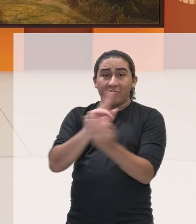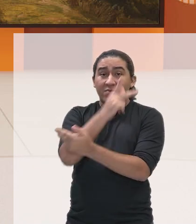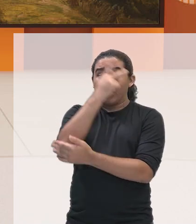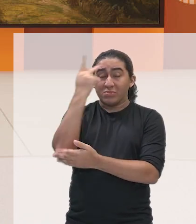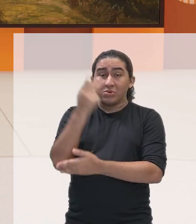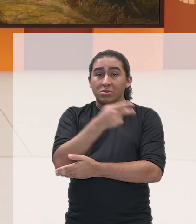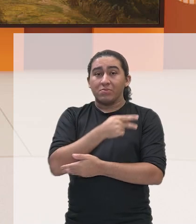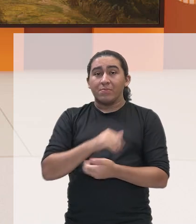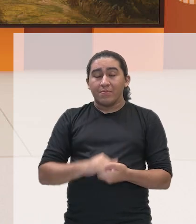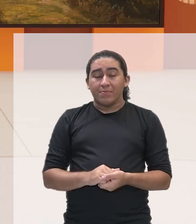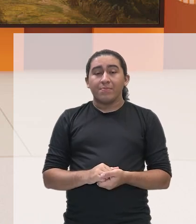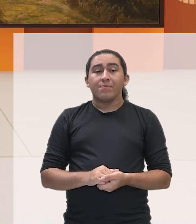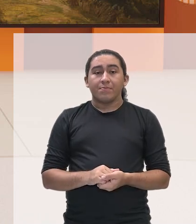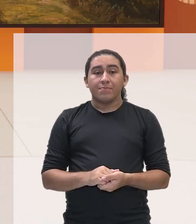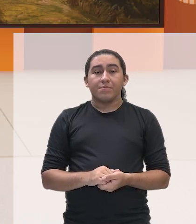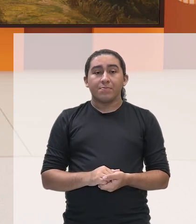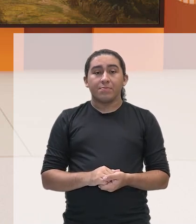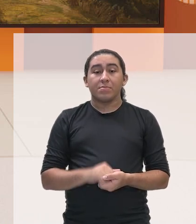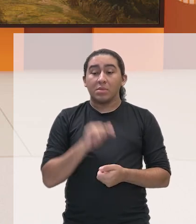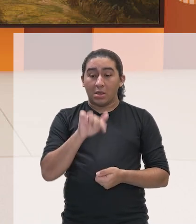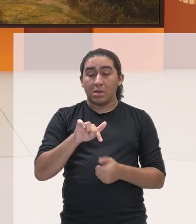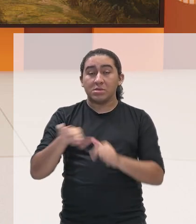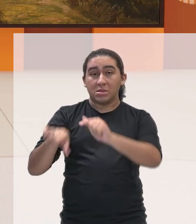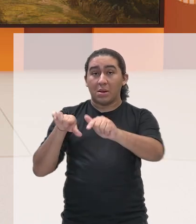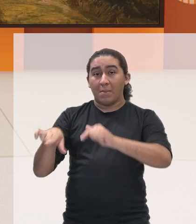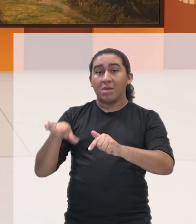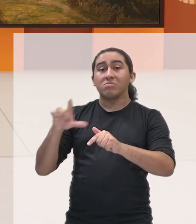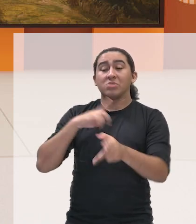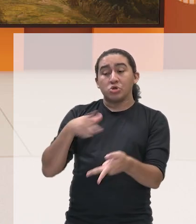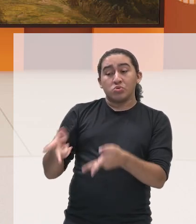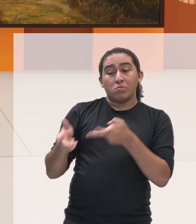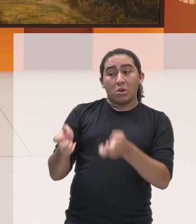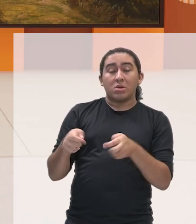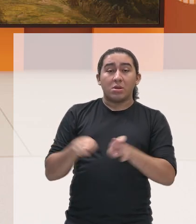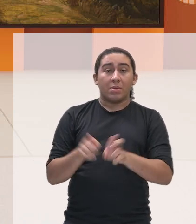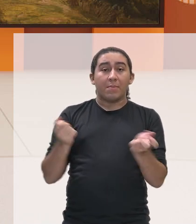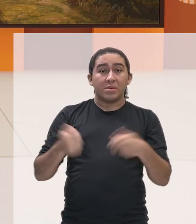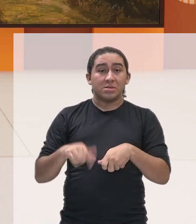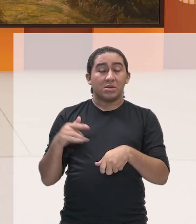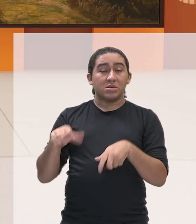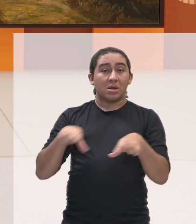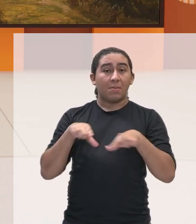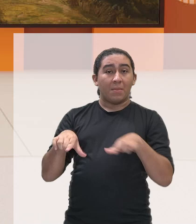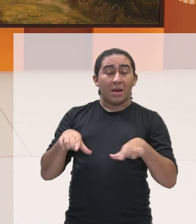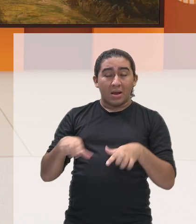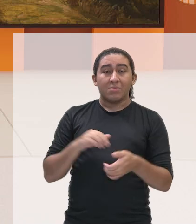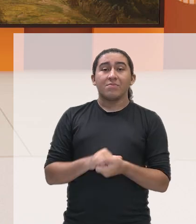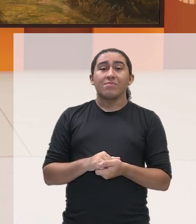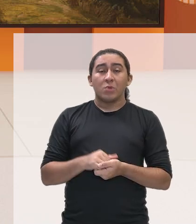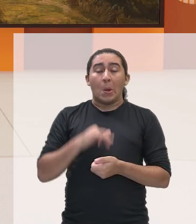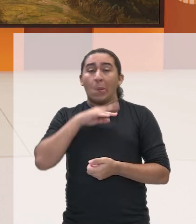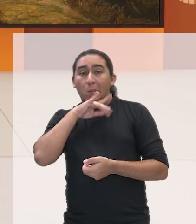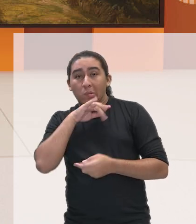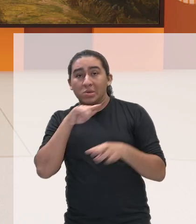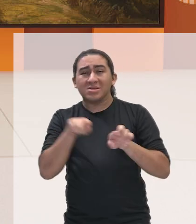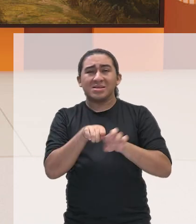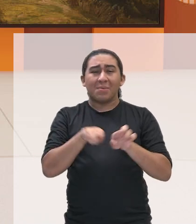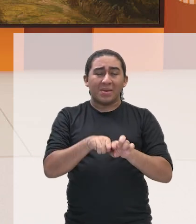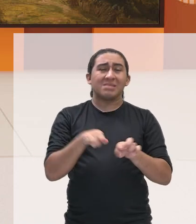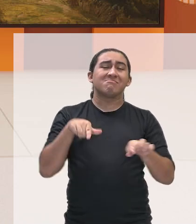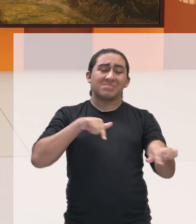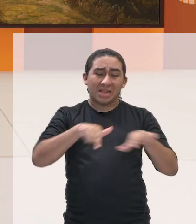foi explorada em todas as suas formas: condições de trabalho insalubre, jornada